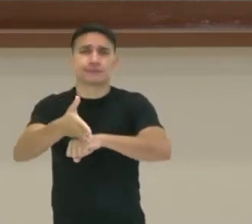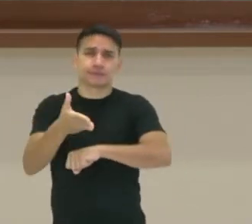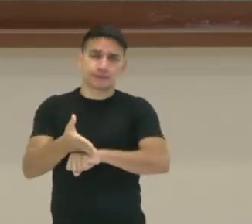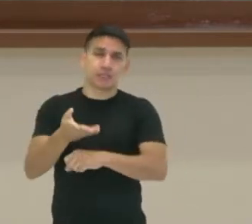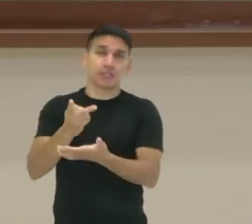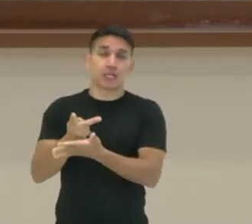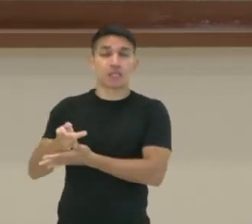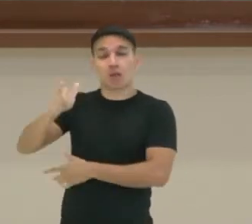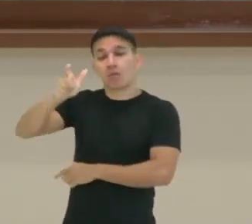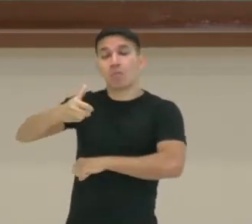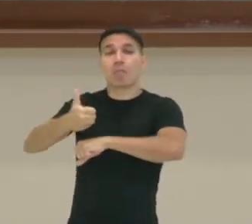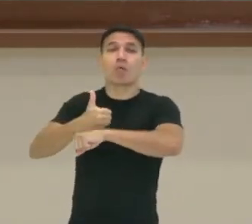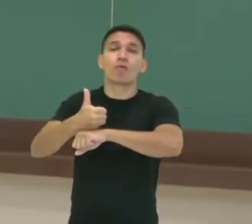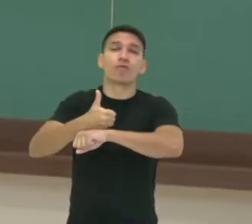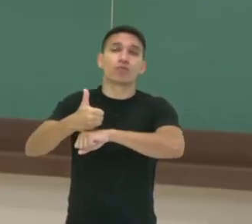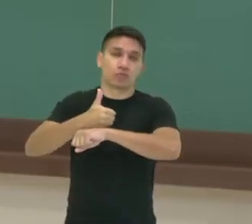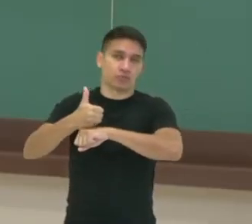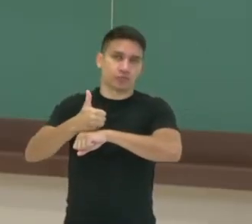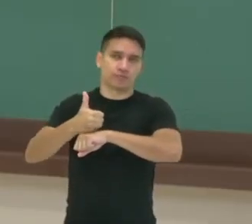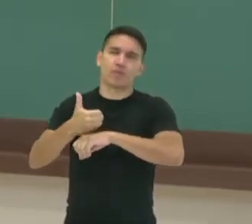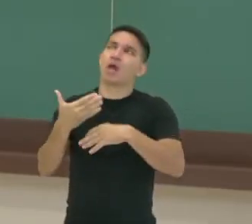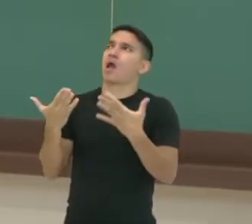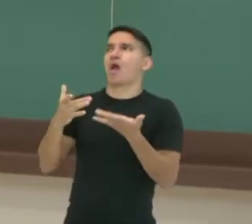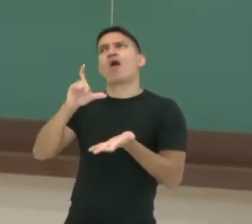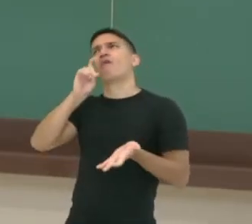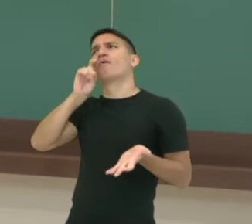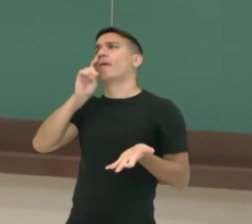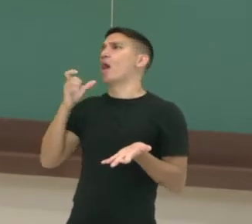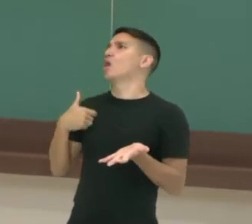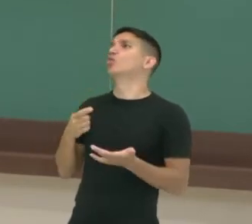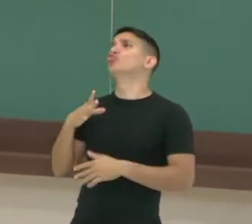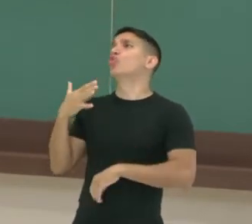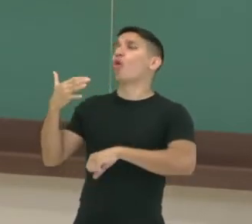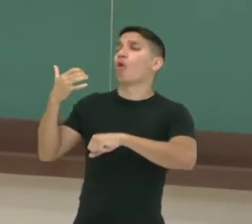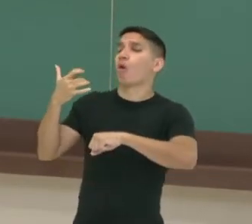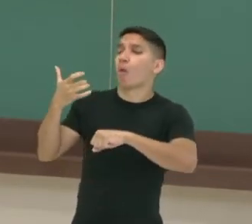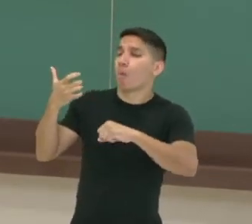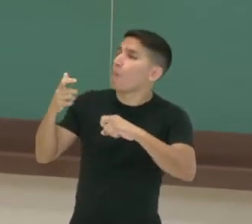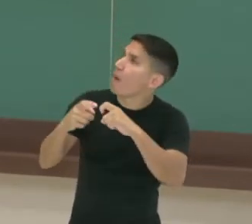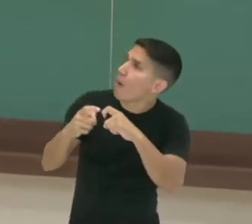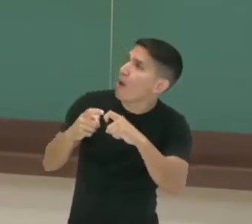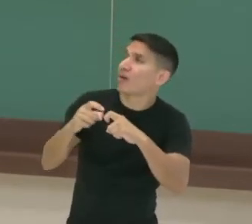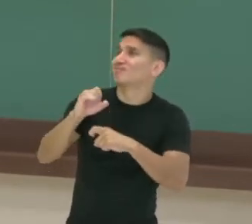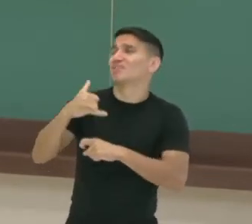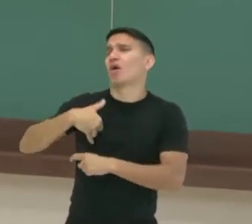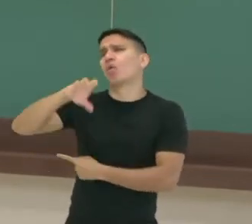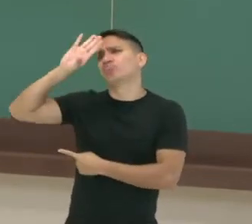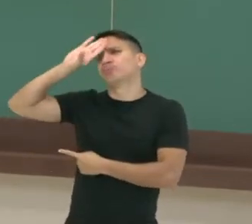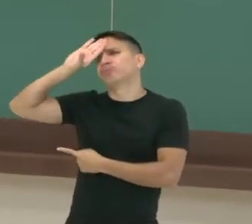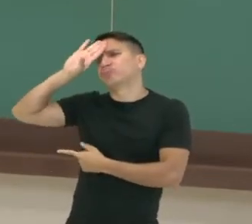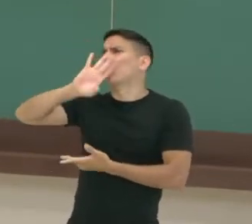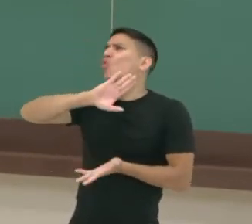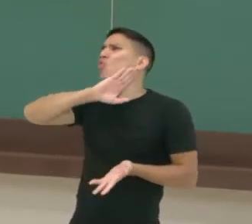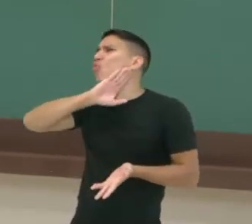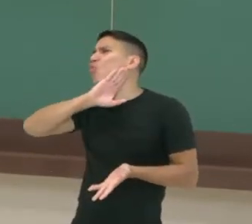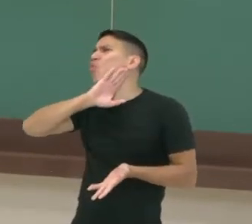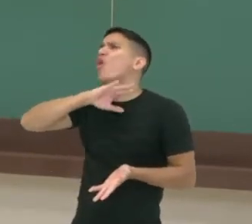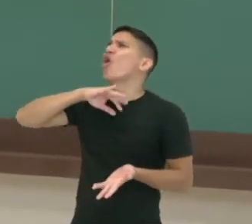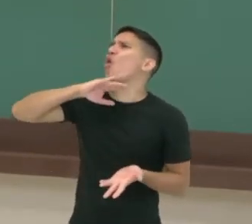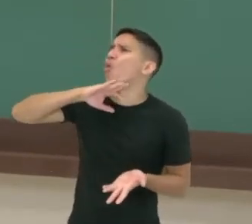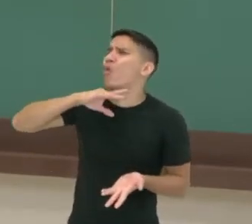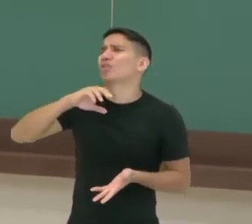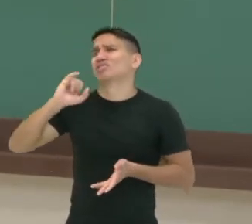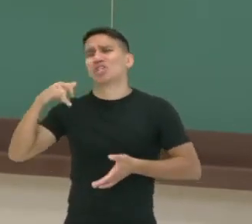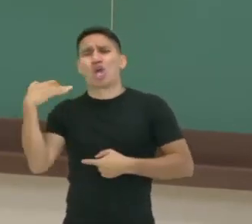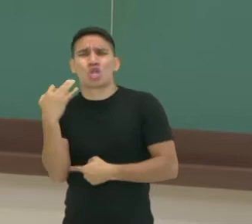este profissional? Mas Fabiano, eu só vou ao médico quando eu estou doente, quando eu estou sentindo alguma